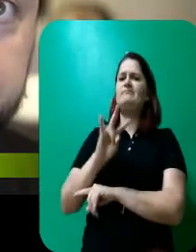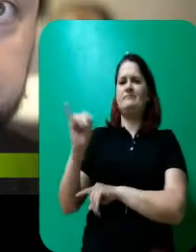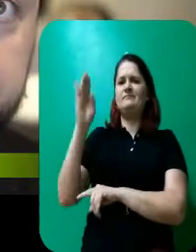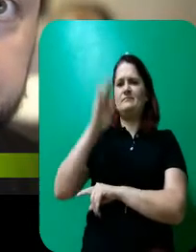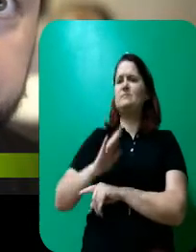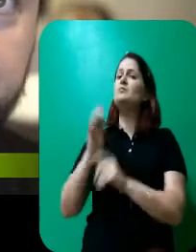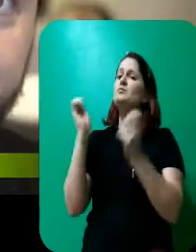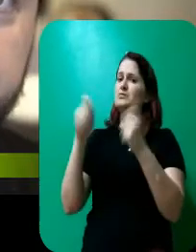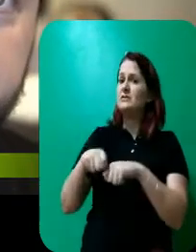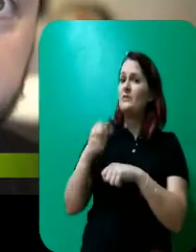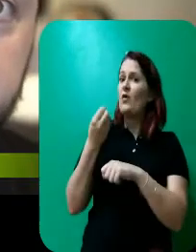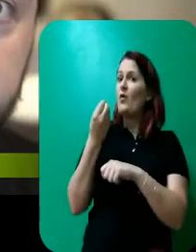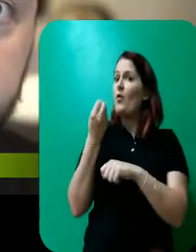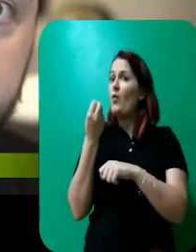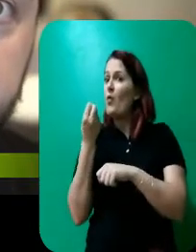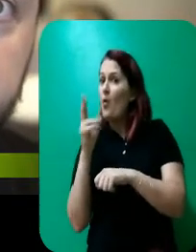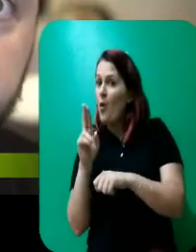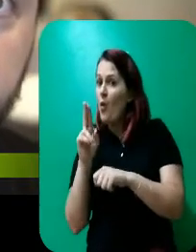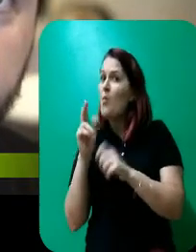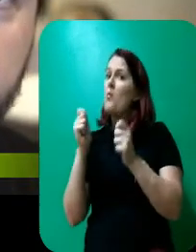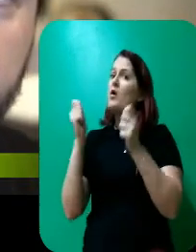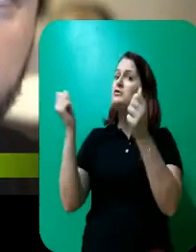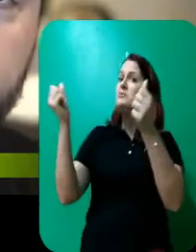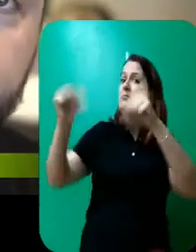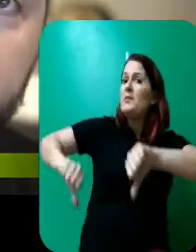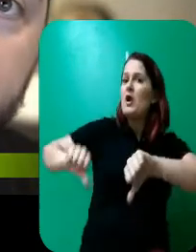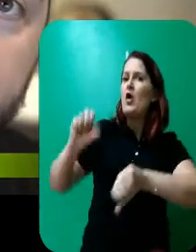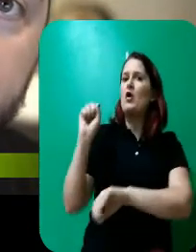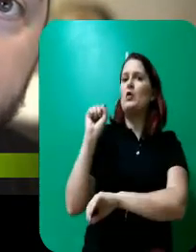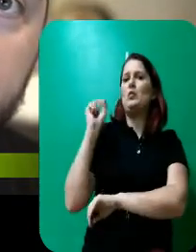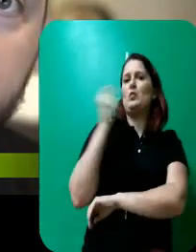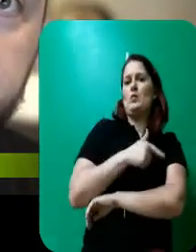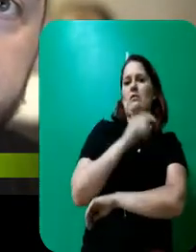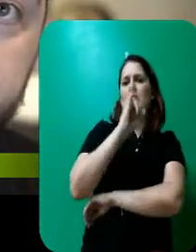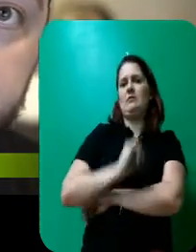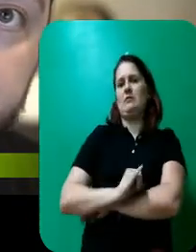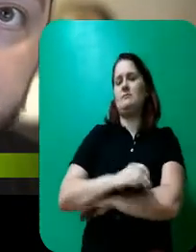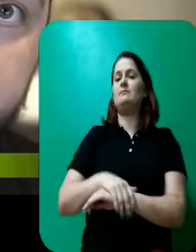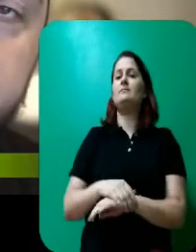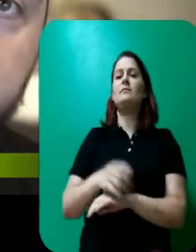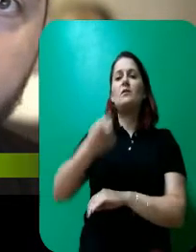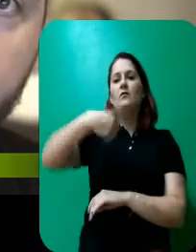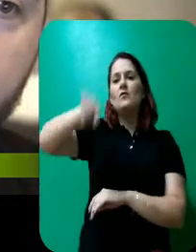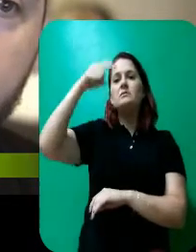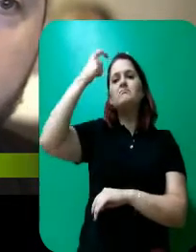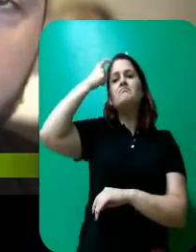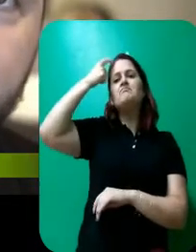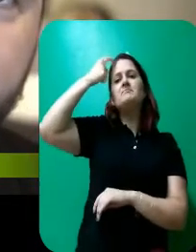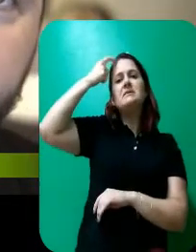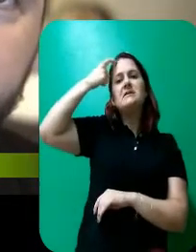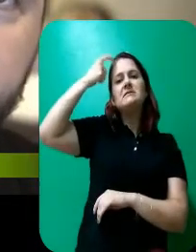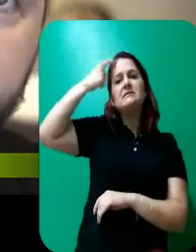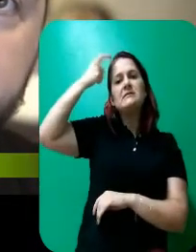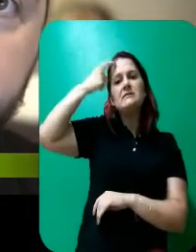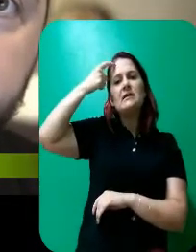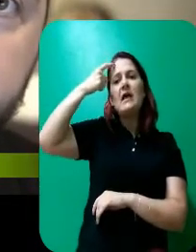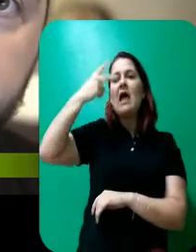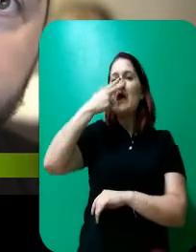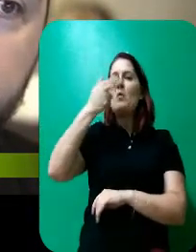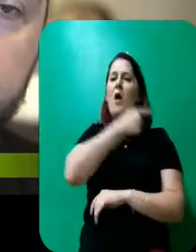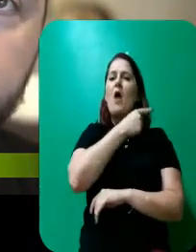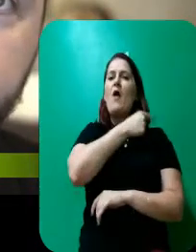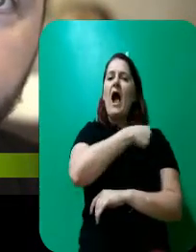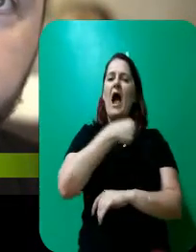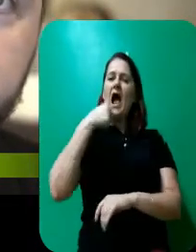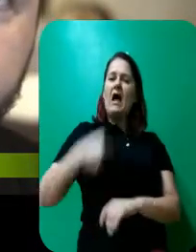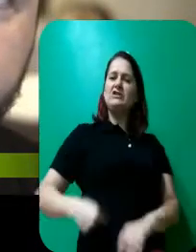pior, para vários centros. Não fiquem na cabeça de vocês com a linha do tempo da China.